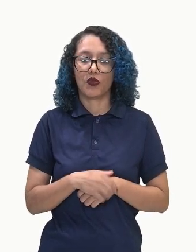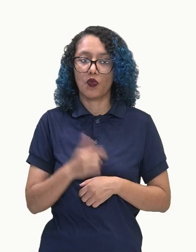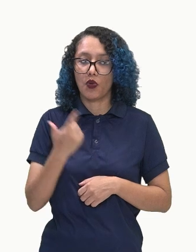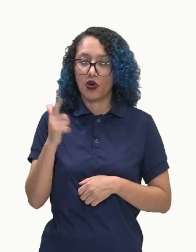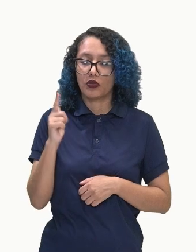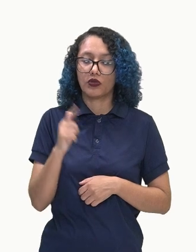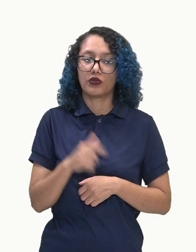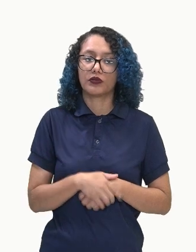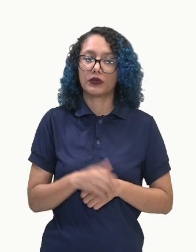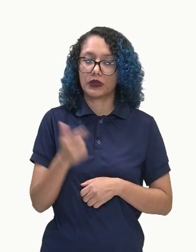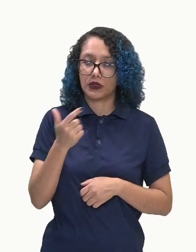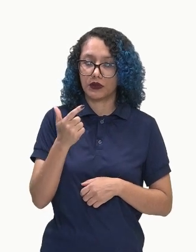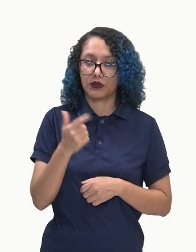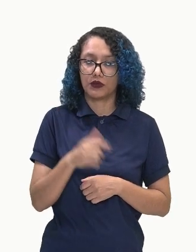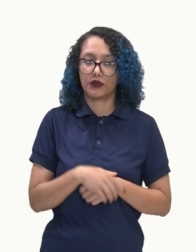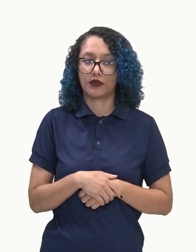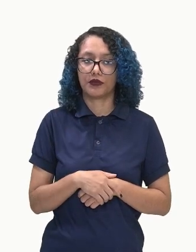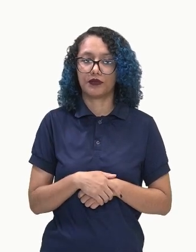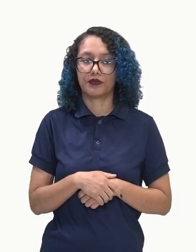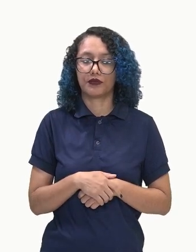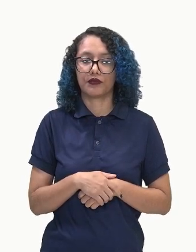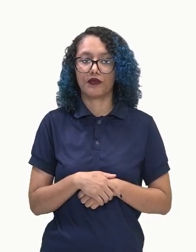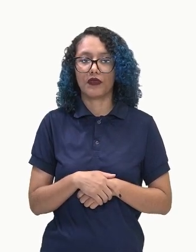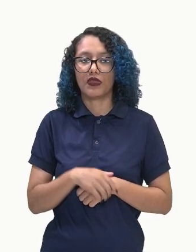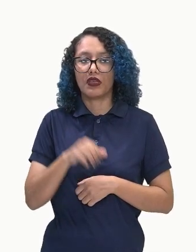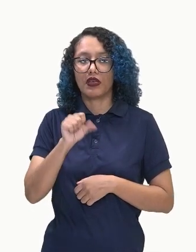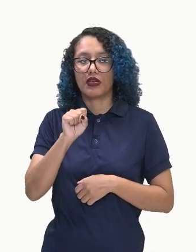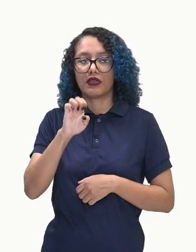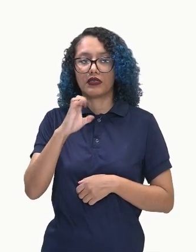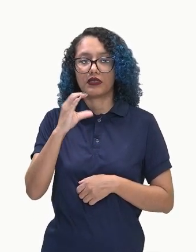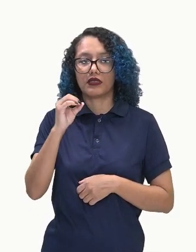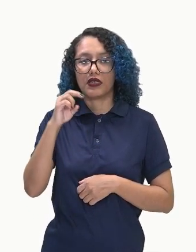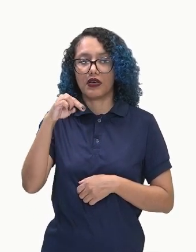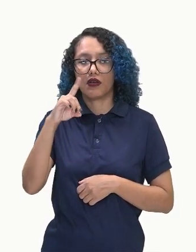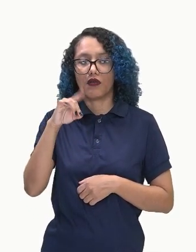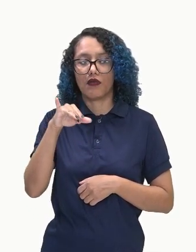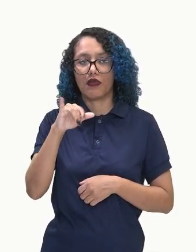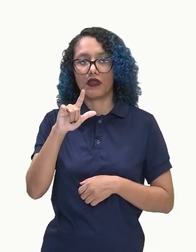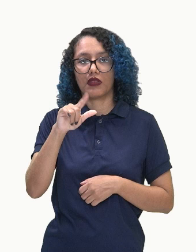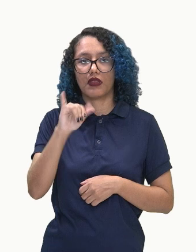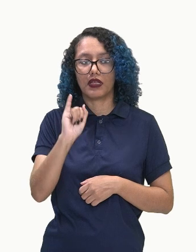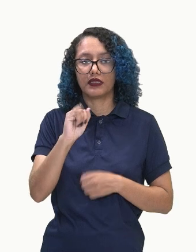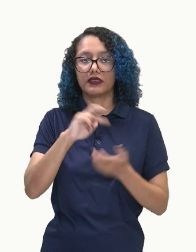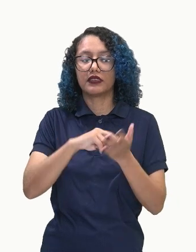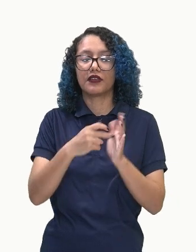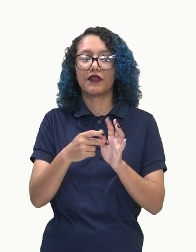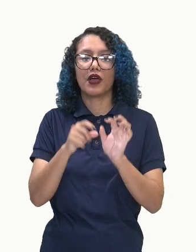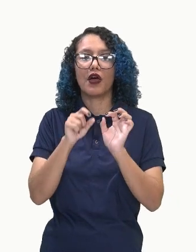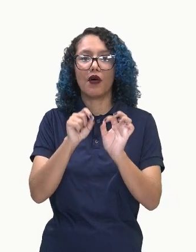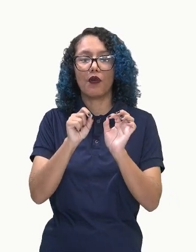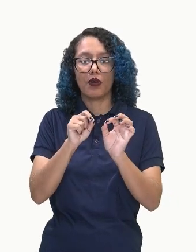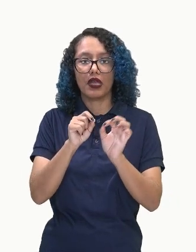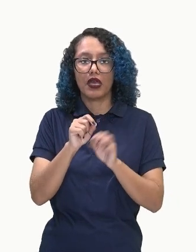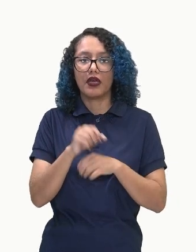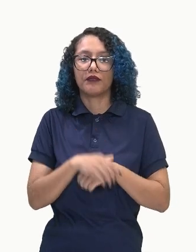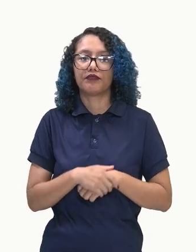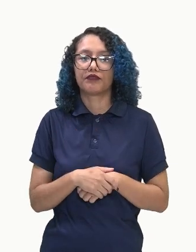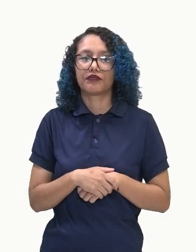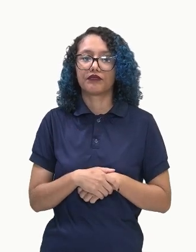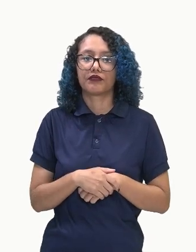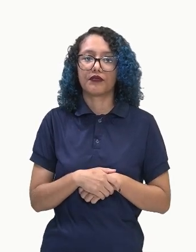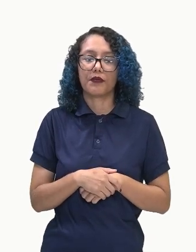second, segundo, secondly, seria segundamente, mas essa tradução não existe na língua portuguesa. Então, a gente